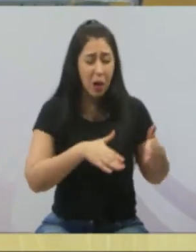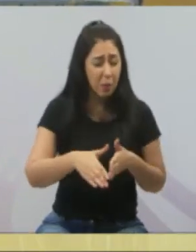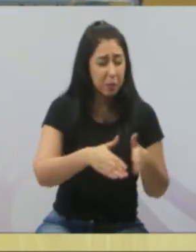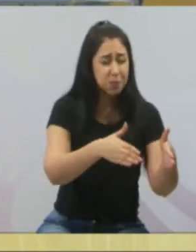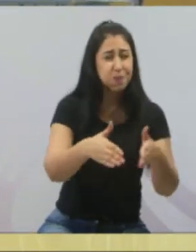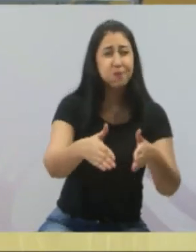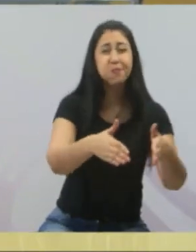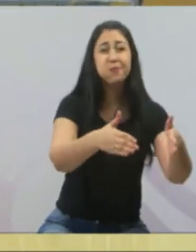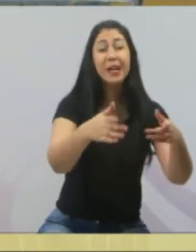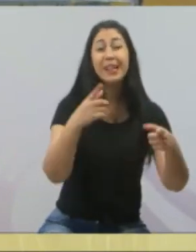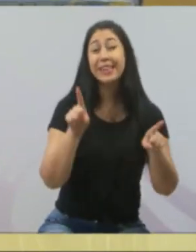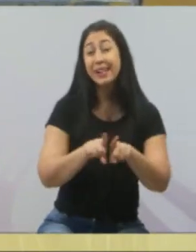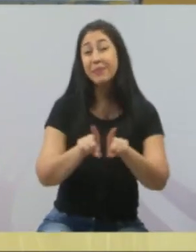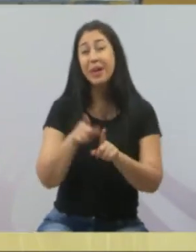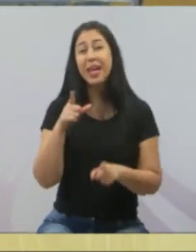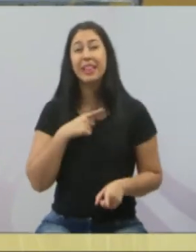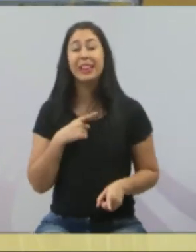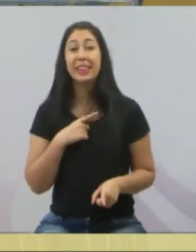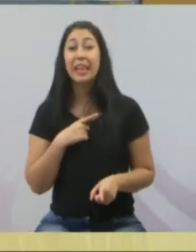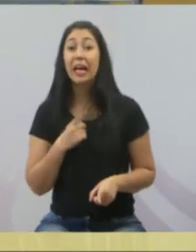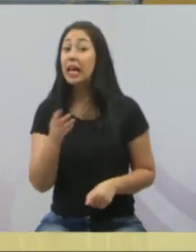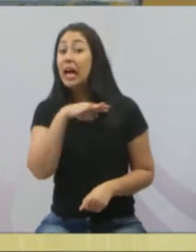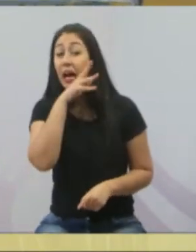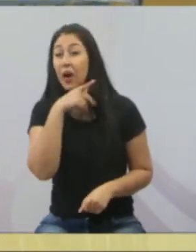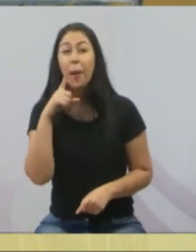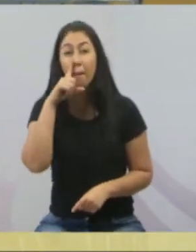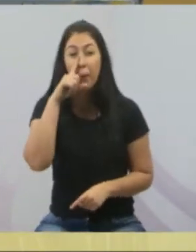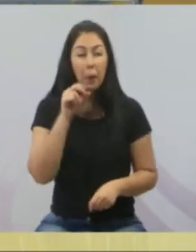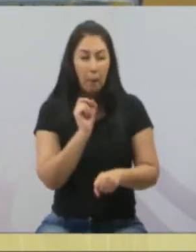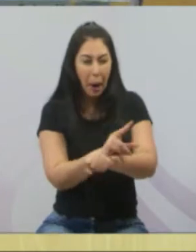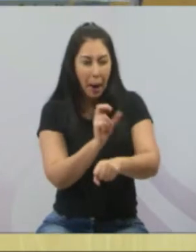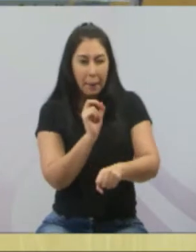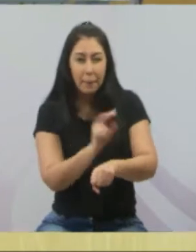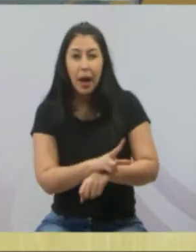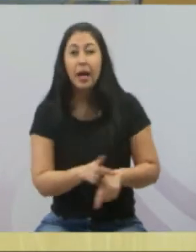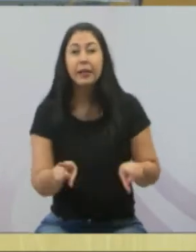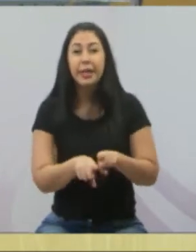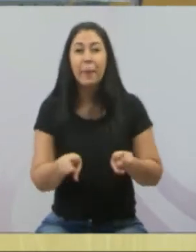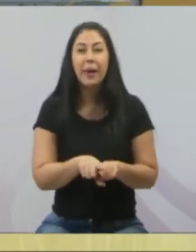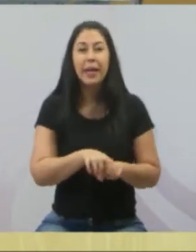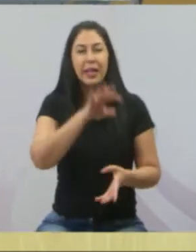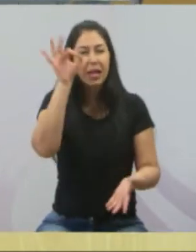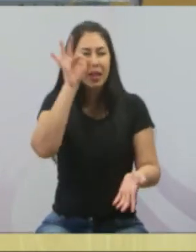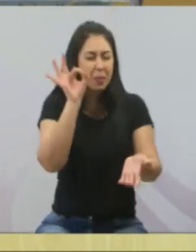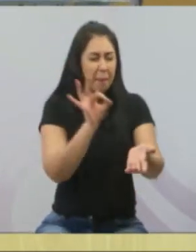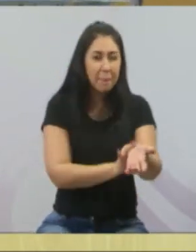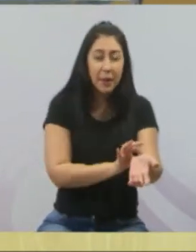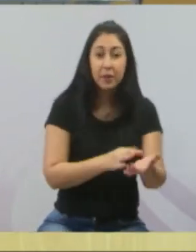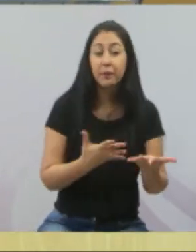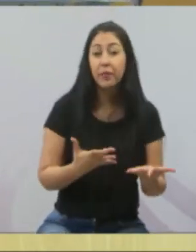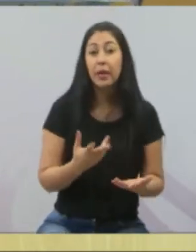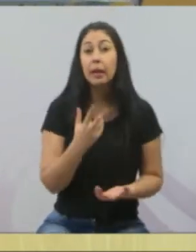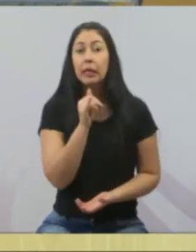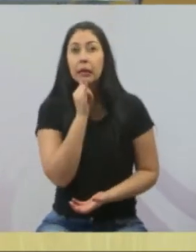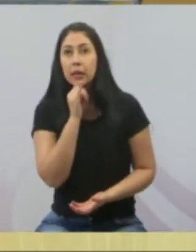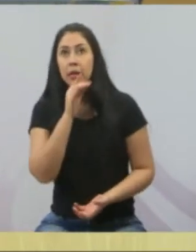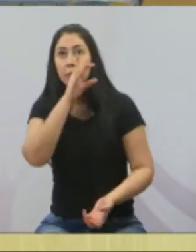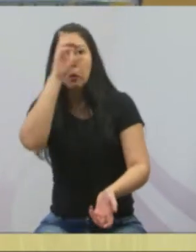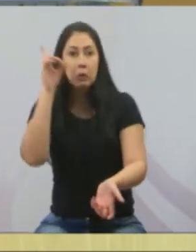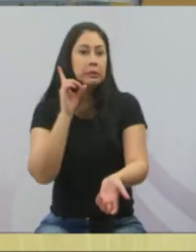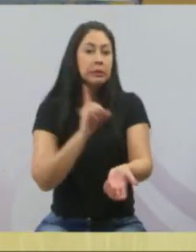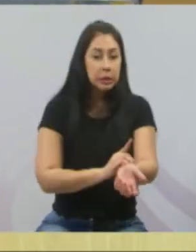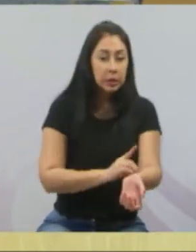Aviação Jacareí Limitada, solicitando levantamento, estudos e providências para a transferência das placas de toda a frota dessa conceituada empresa de